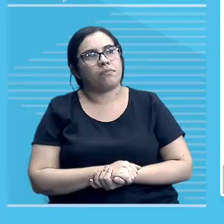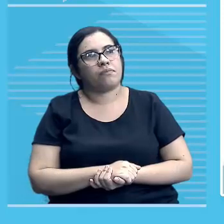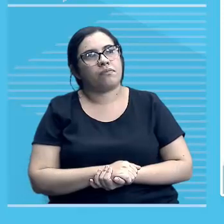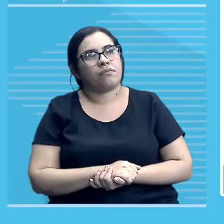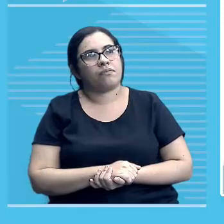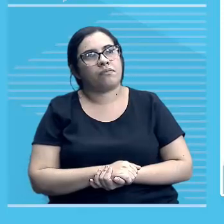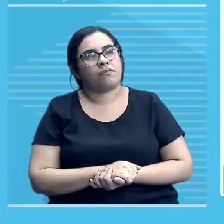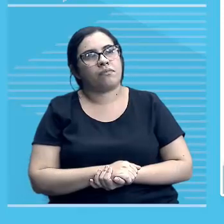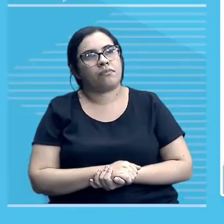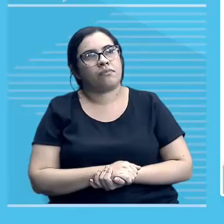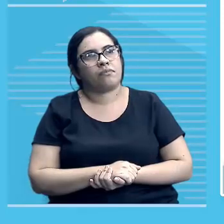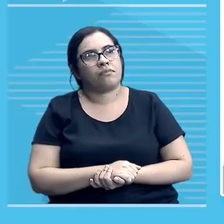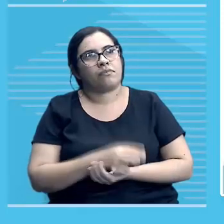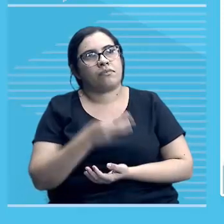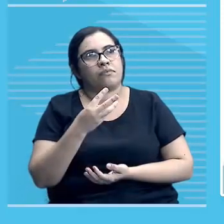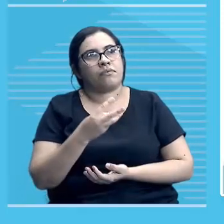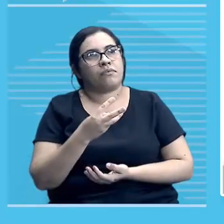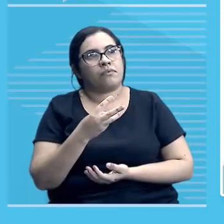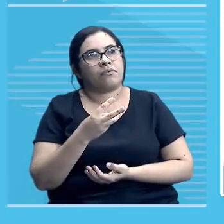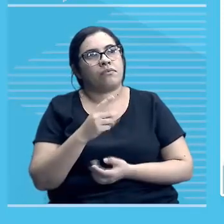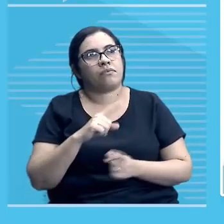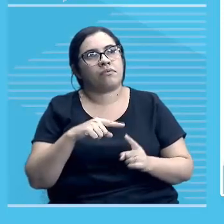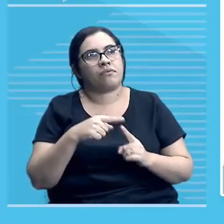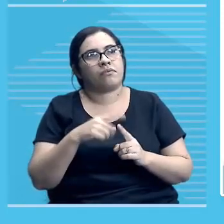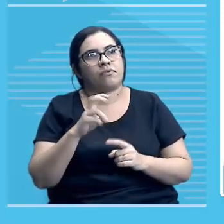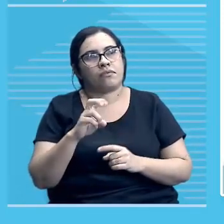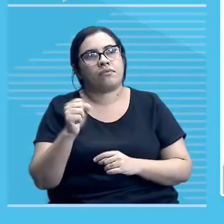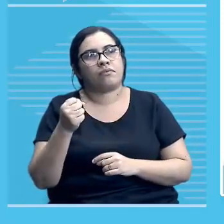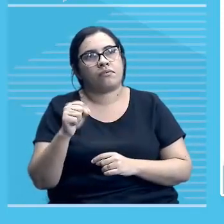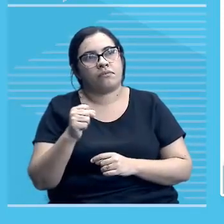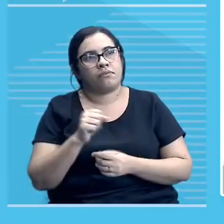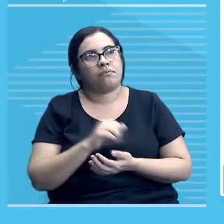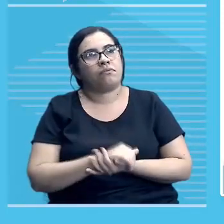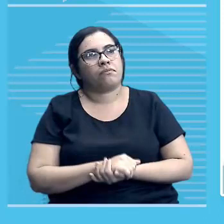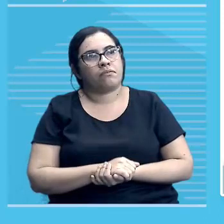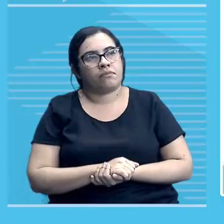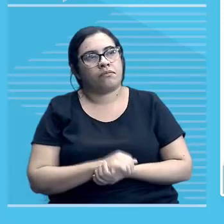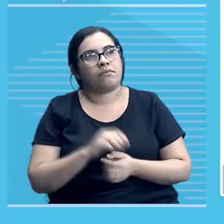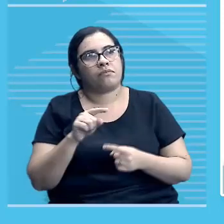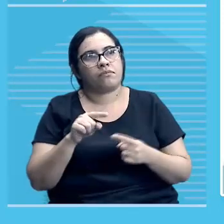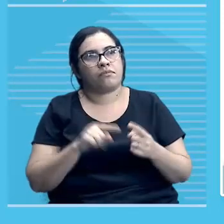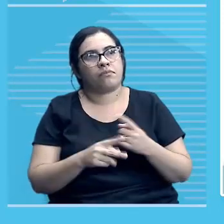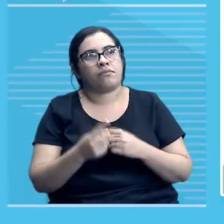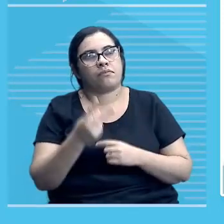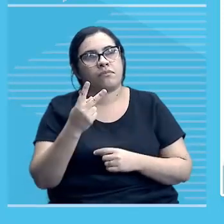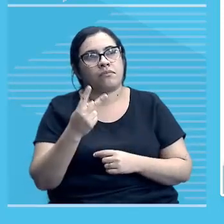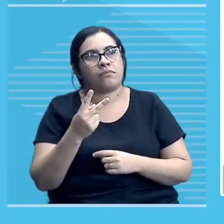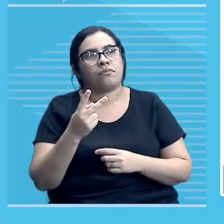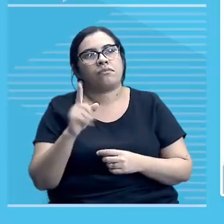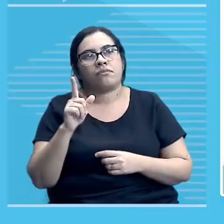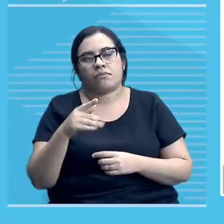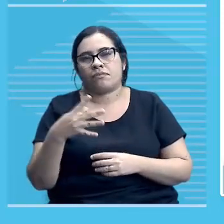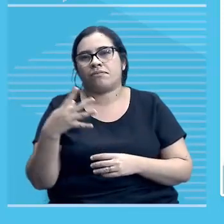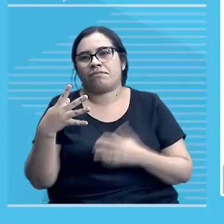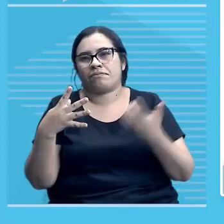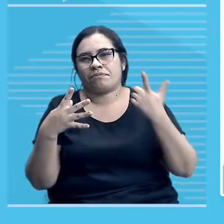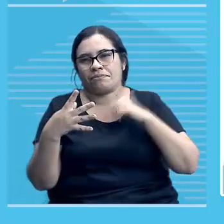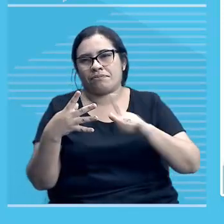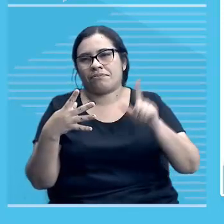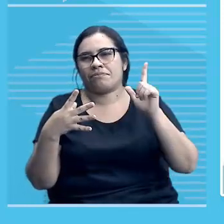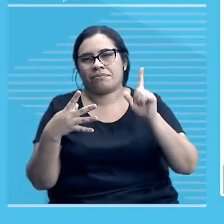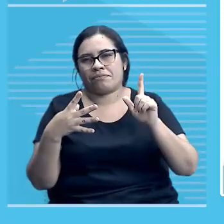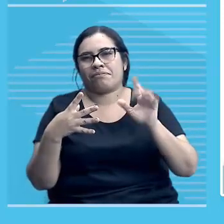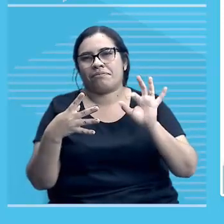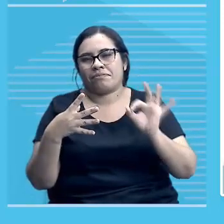Uma, 3 mais 5, 8. 8 dividido por 2 é 4.